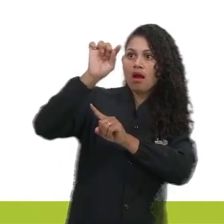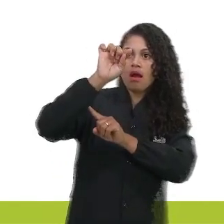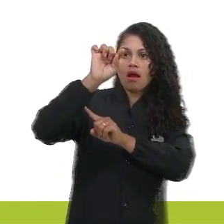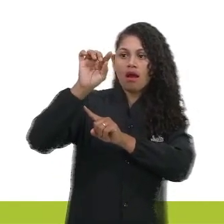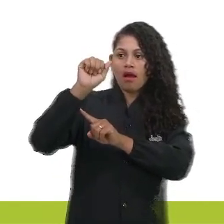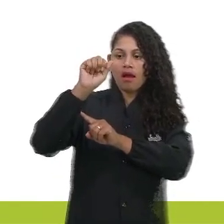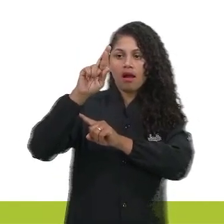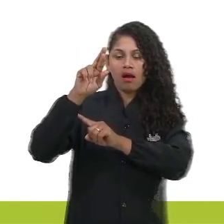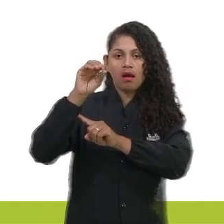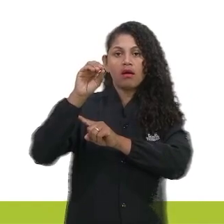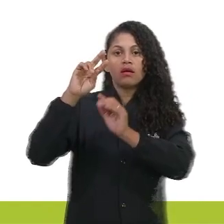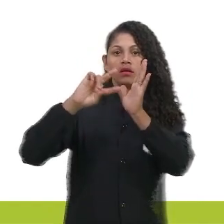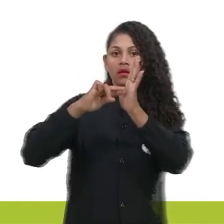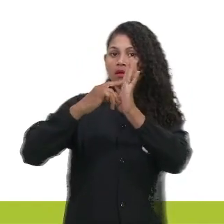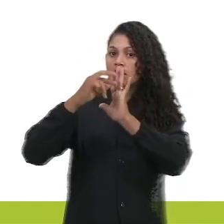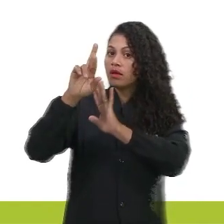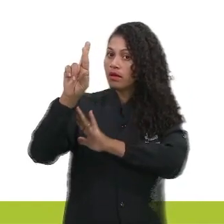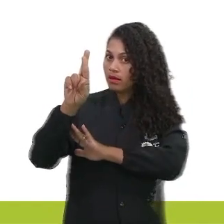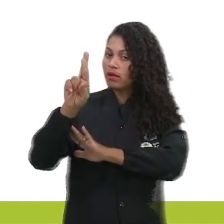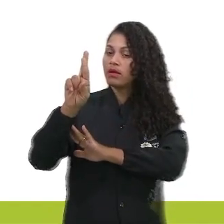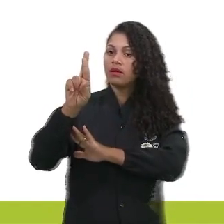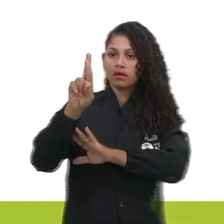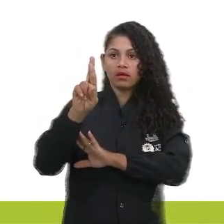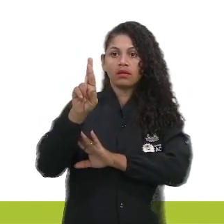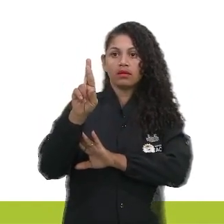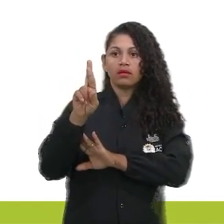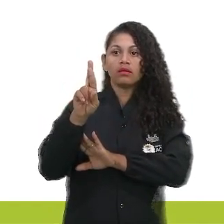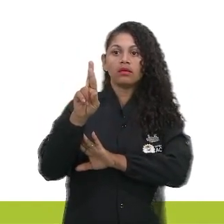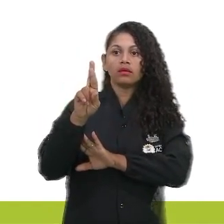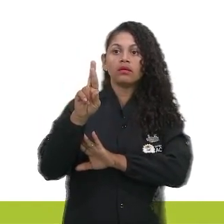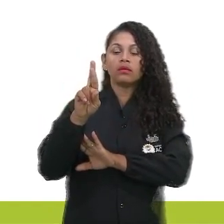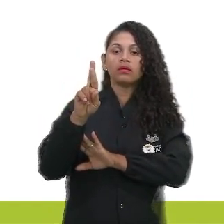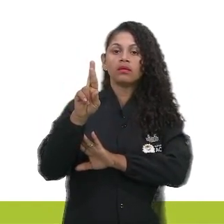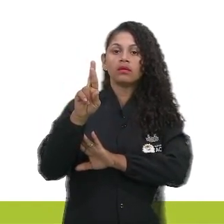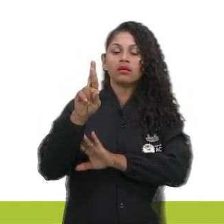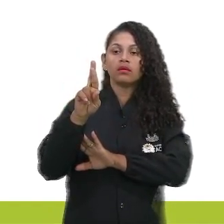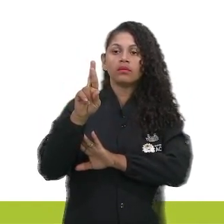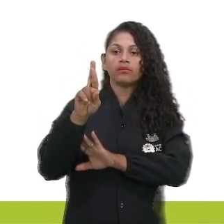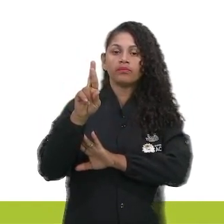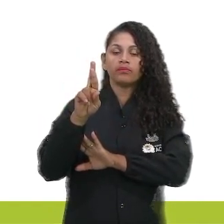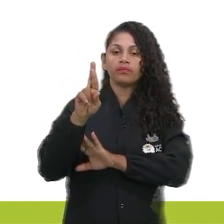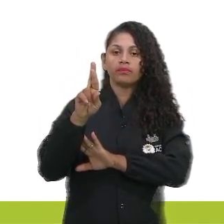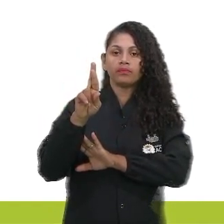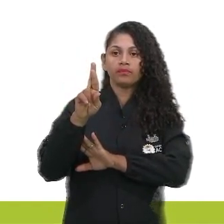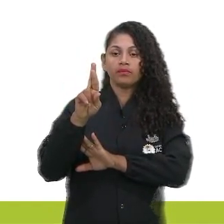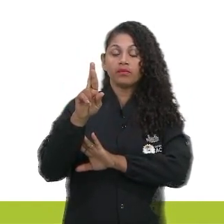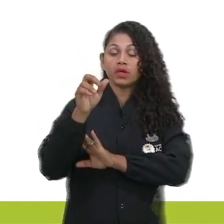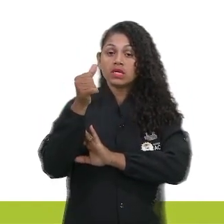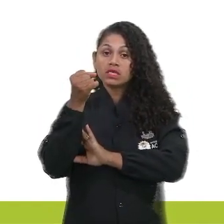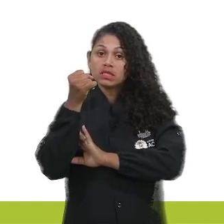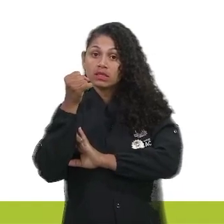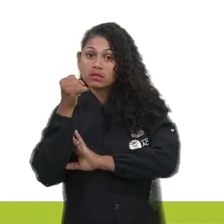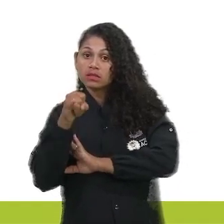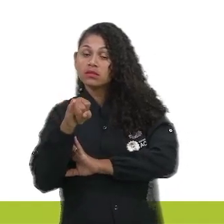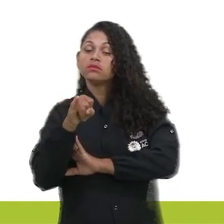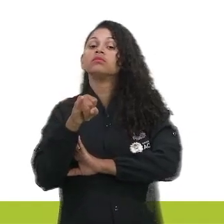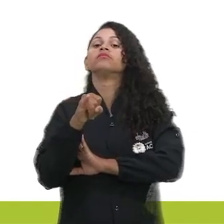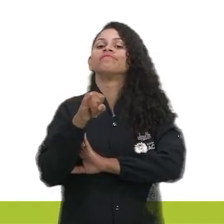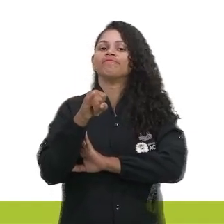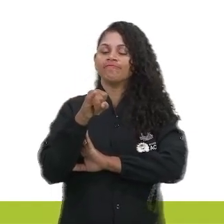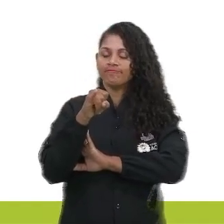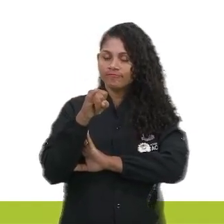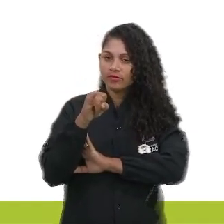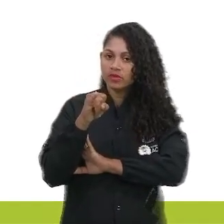medida R. Então, a medida dele é igual a R. Ok? Se a medida dele é igual a R,